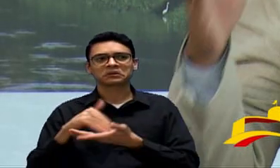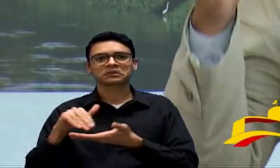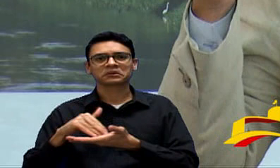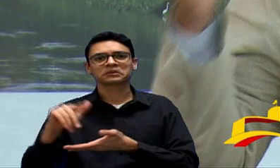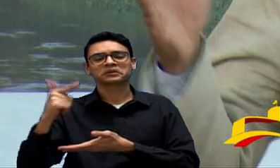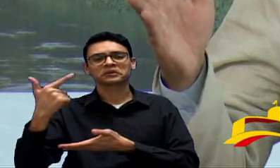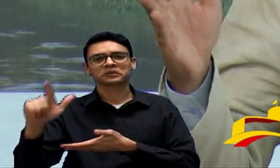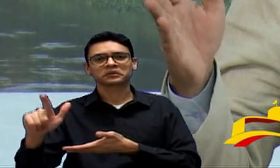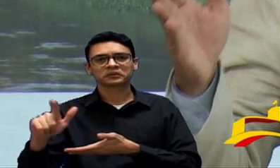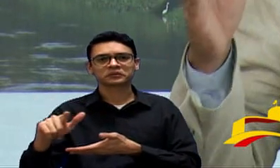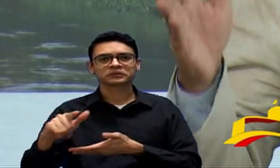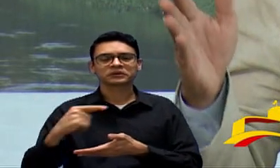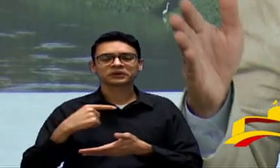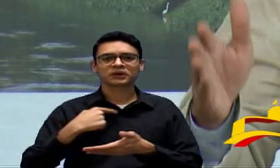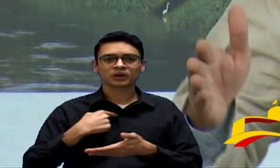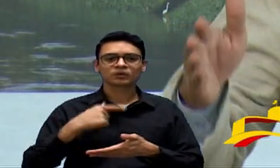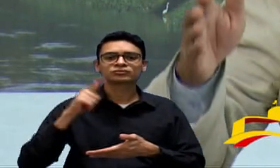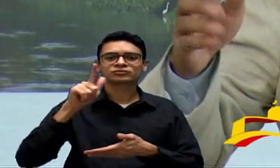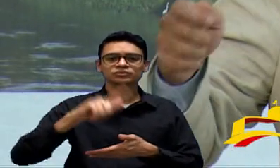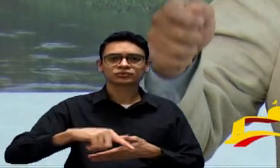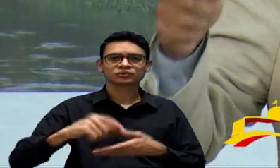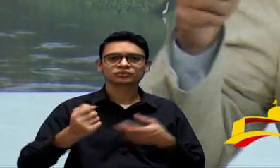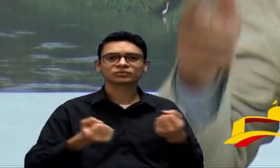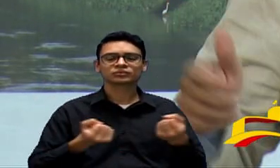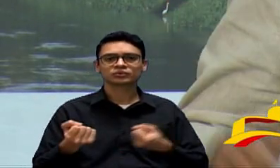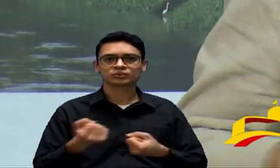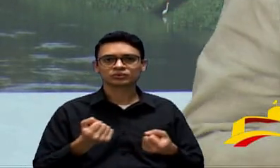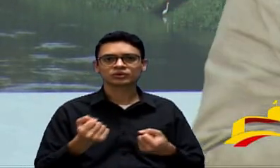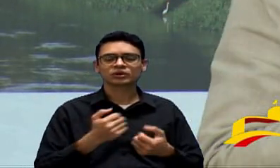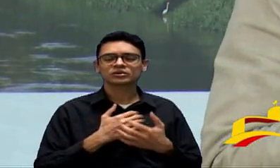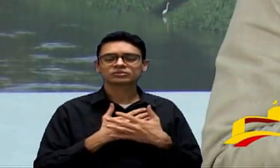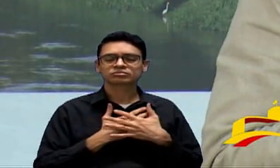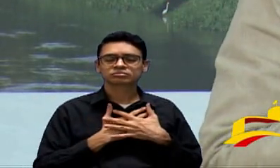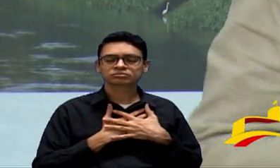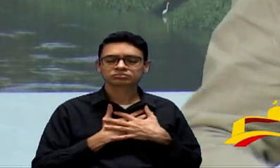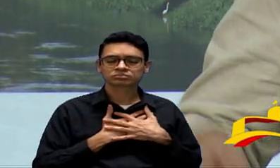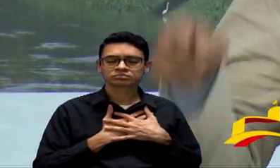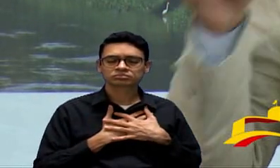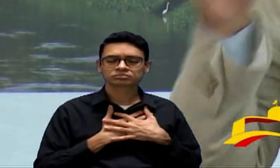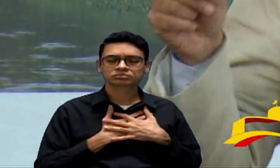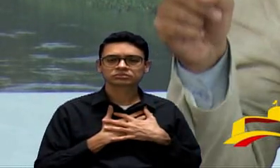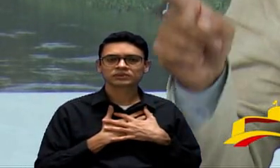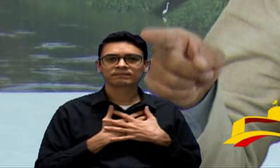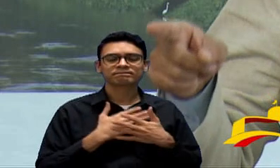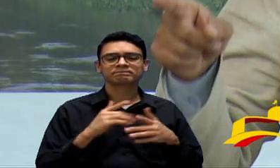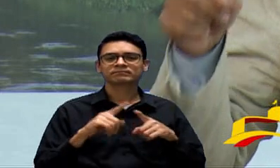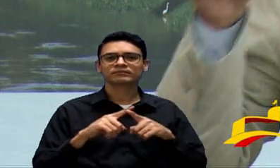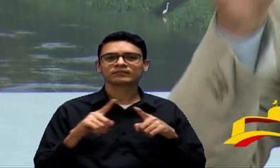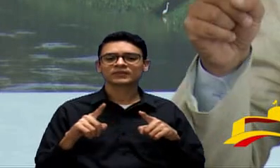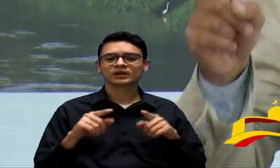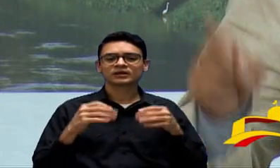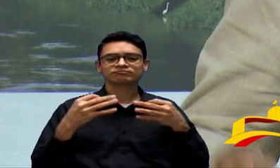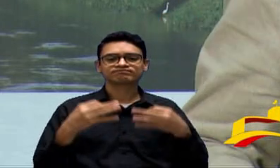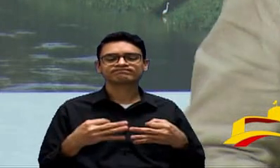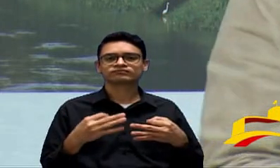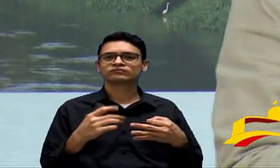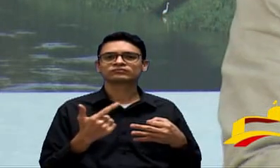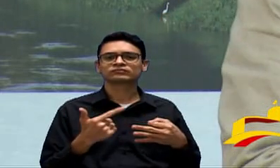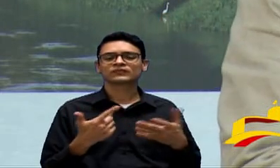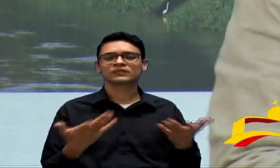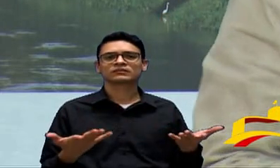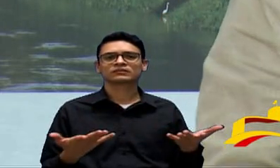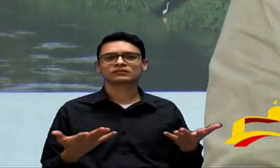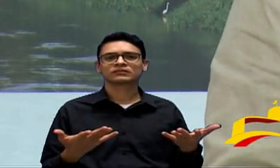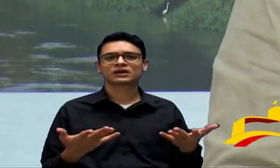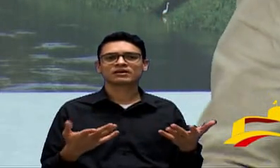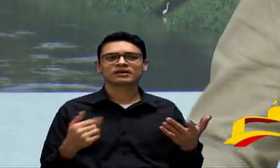estou cedendo meu veículo novamente, mas eu vou ceder com muito, muito coração, mas não é justo. Já cedi várias vezes e eles